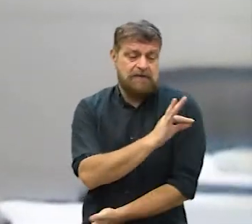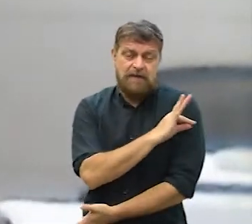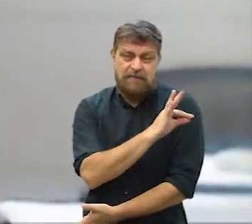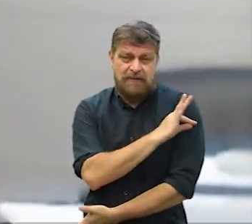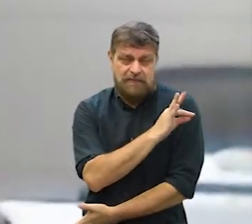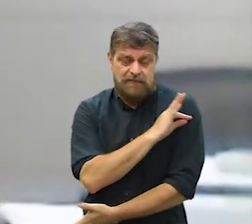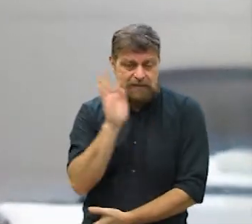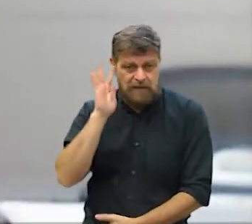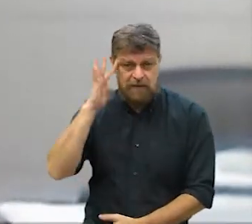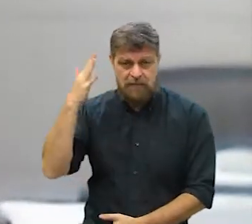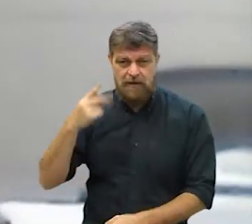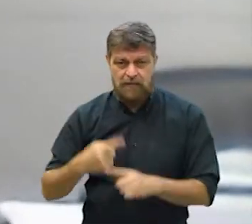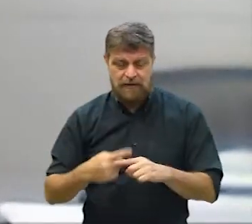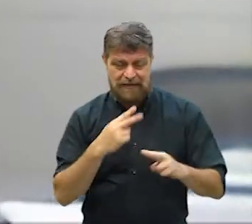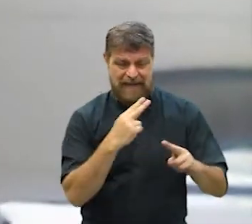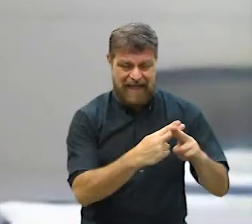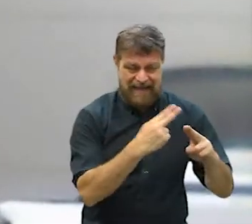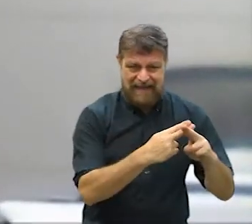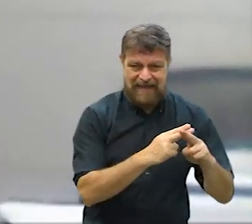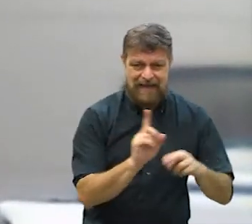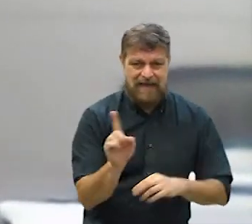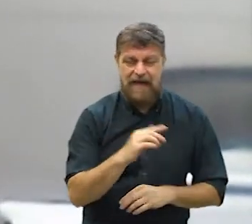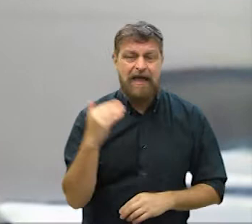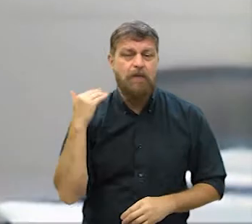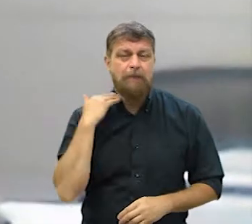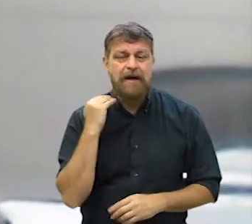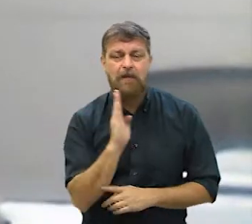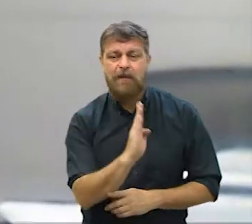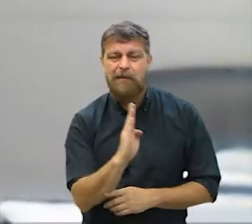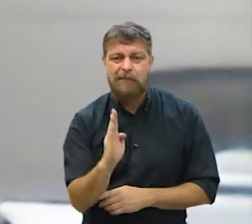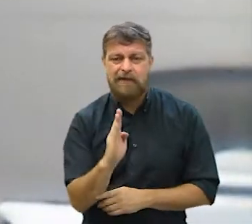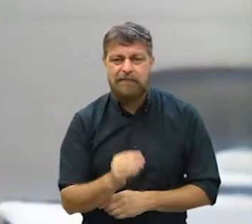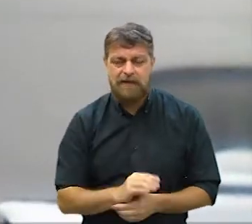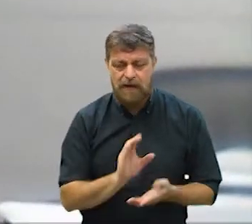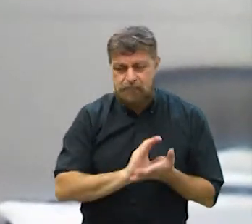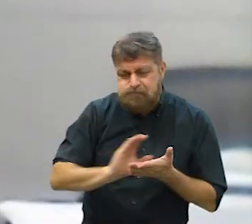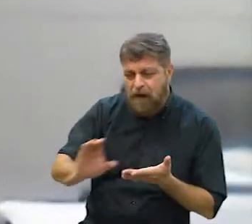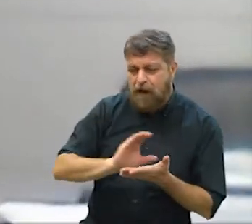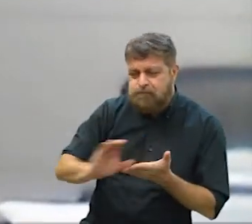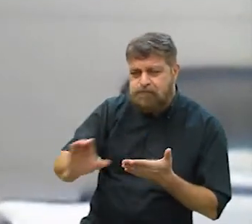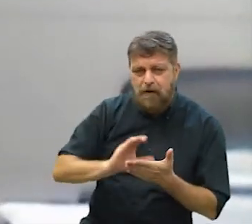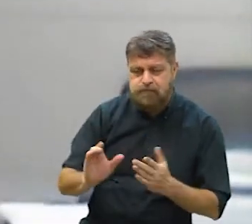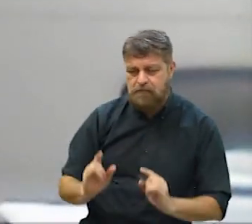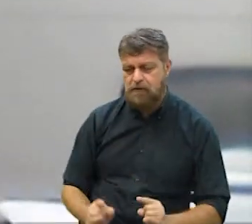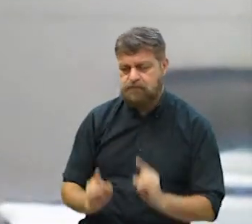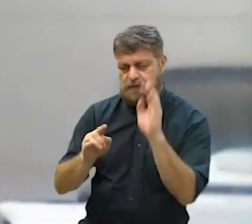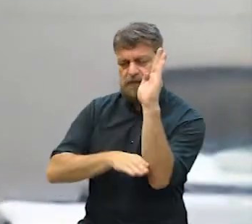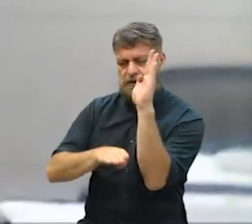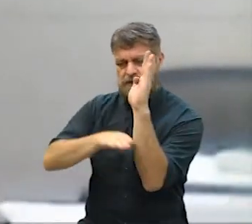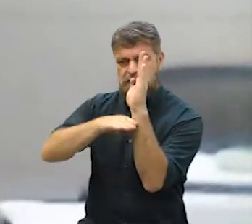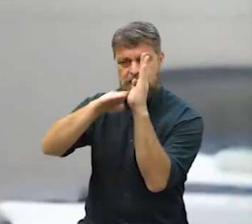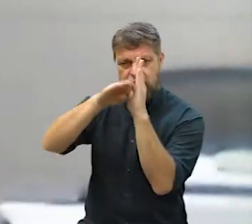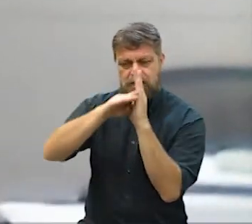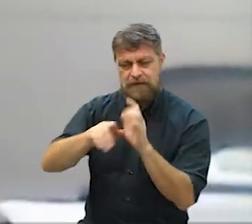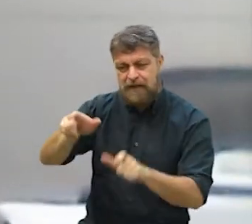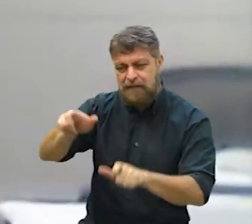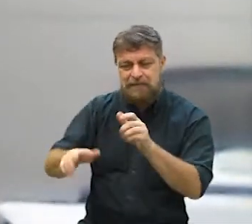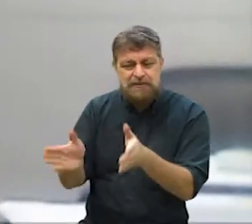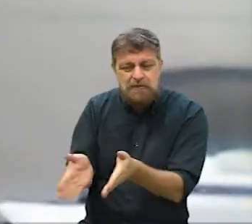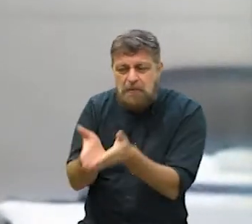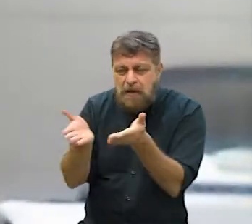para resolver, porque nem a Caixa, nem Banco do Brasil, nem os bancos financiam imóveis,